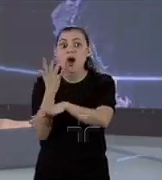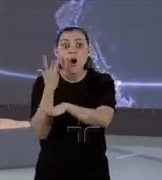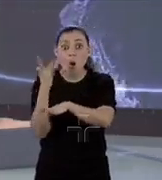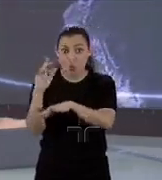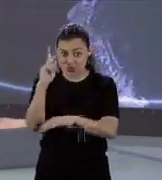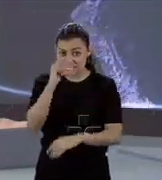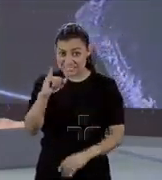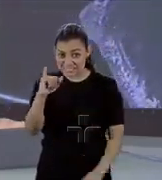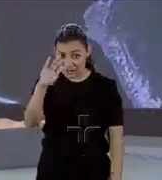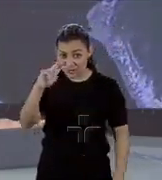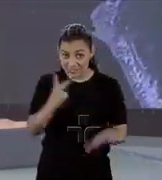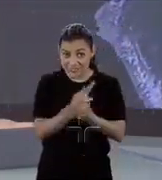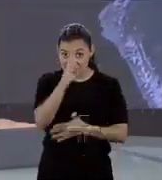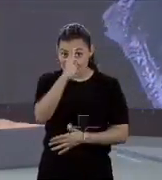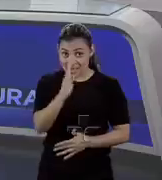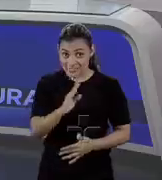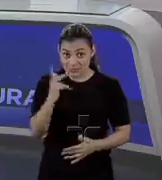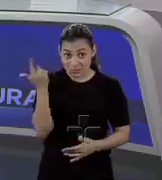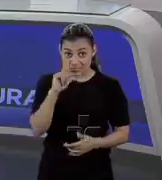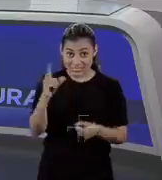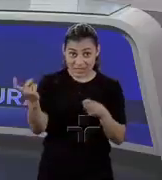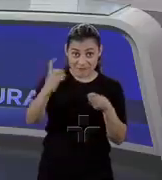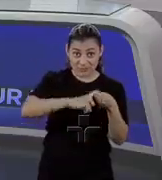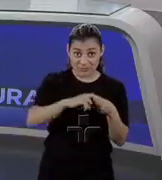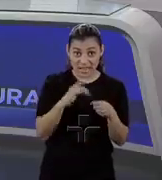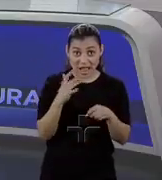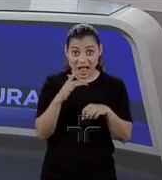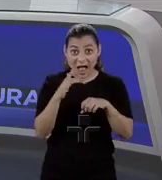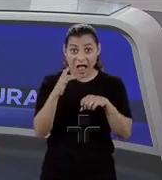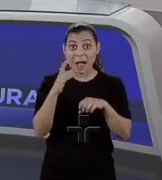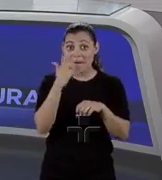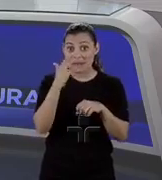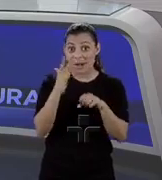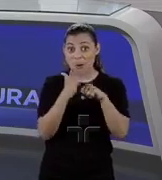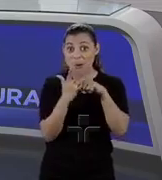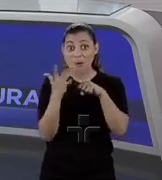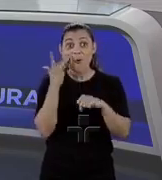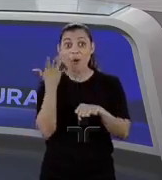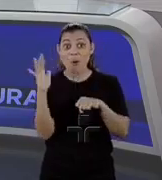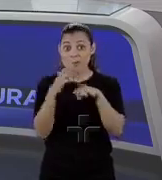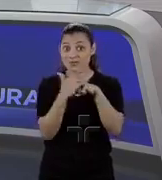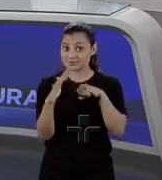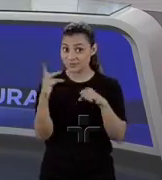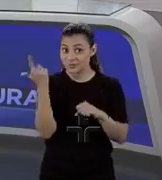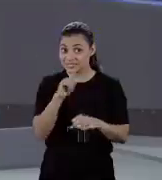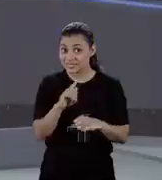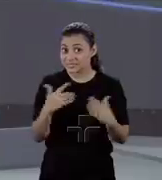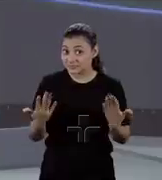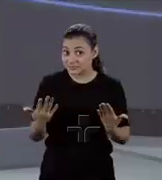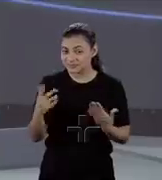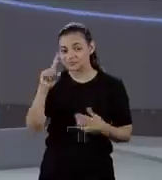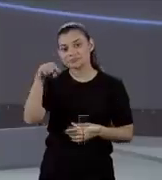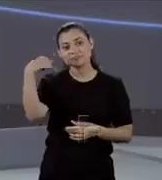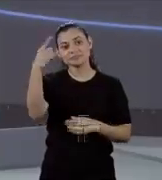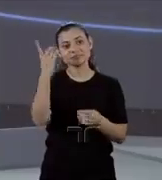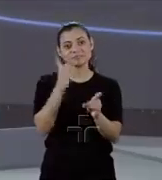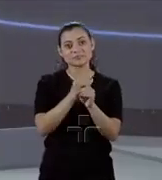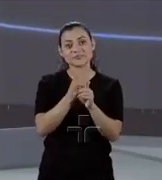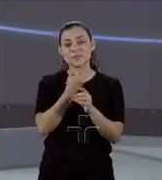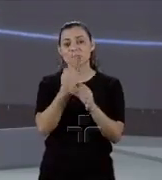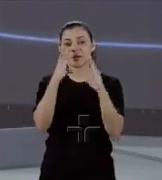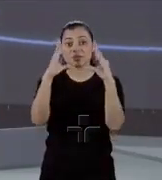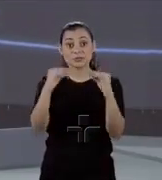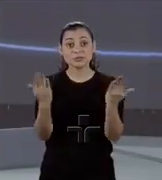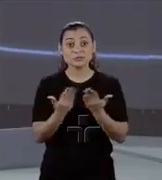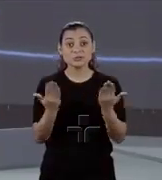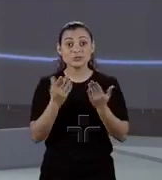Será? Obrigada pela presença de vocês aqui com a gente. Até a próxima. Obrigado, Andressa. No nosso Boa Noite, vamos mostrar